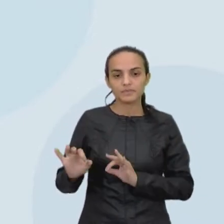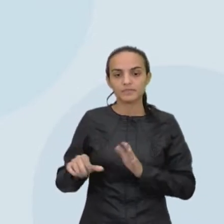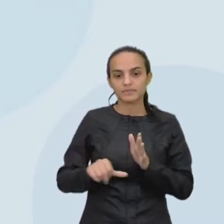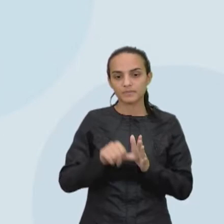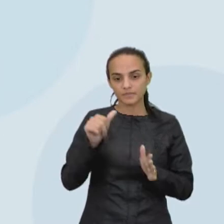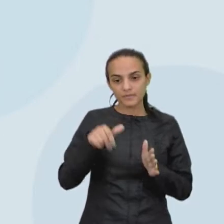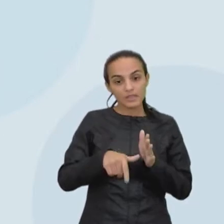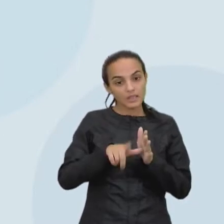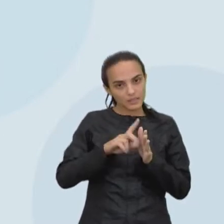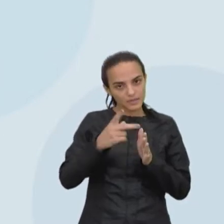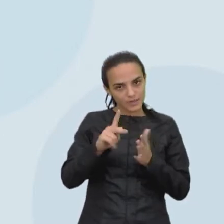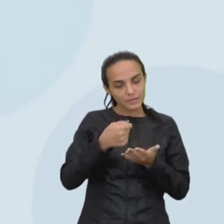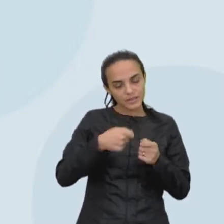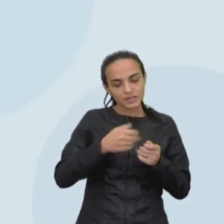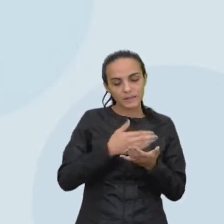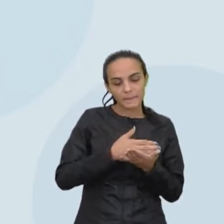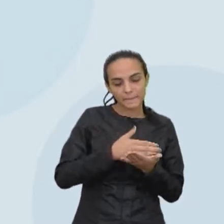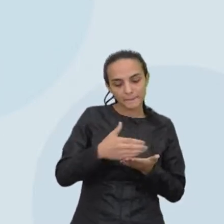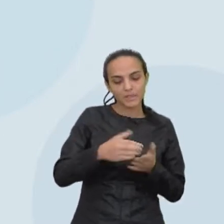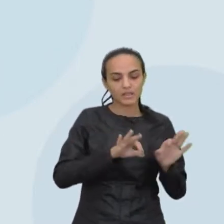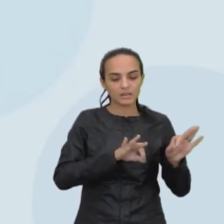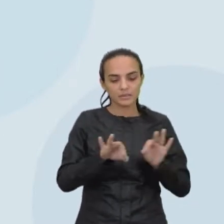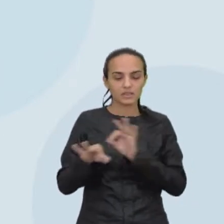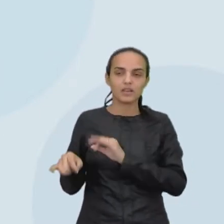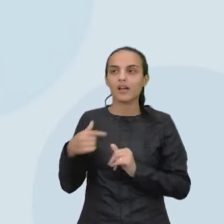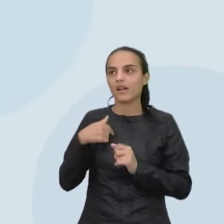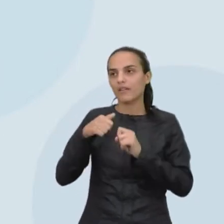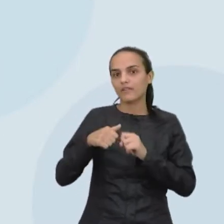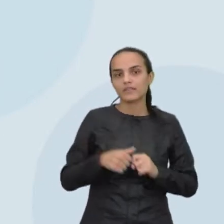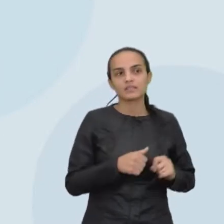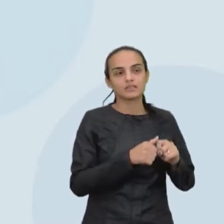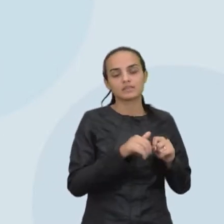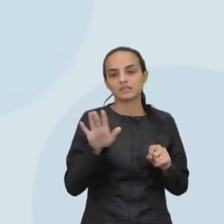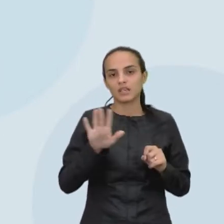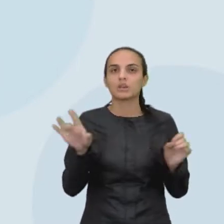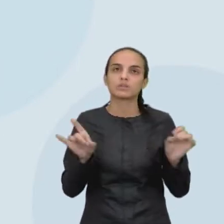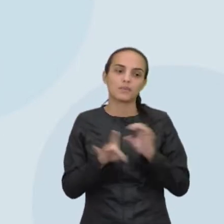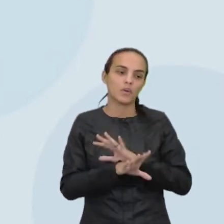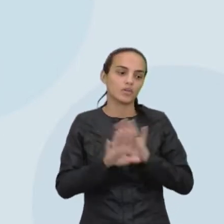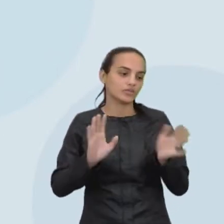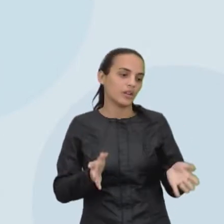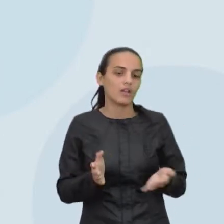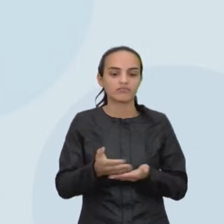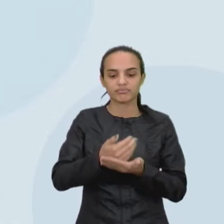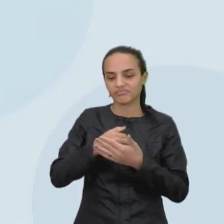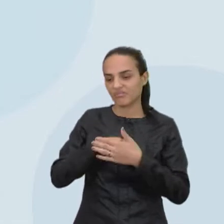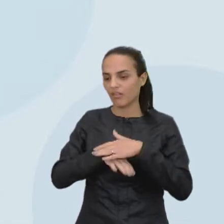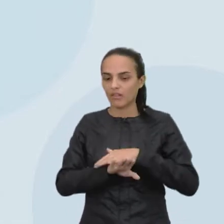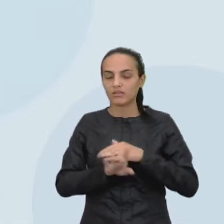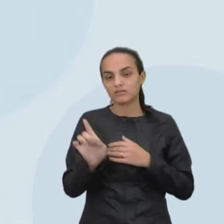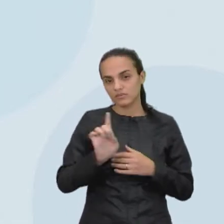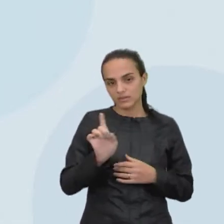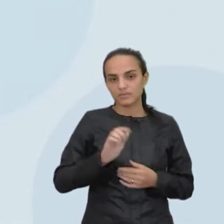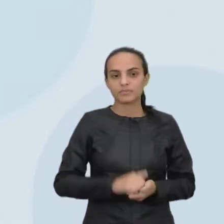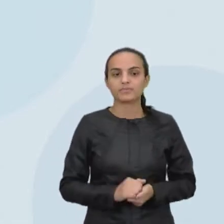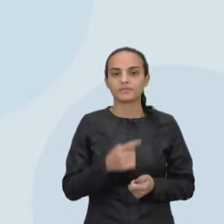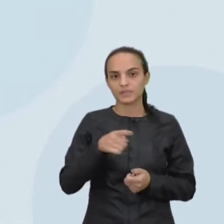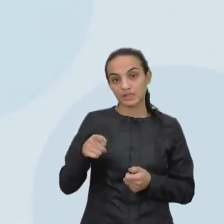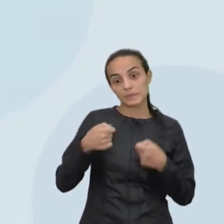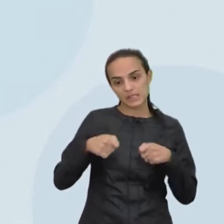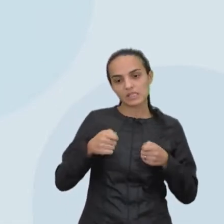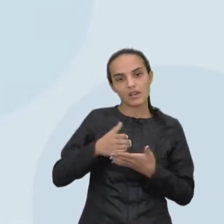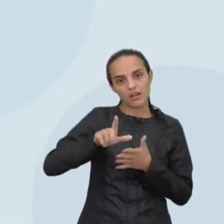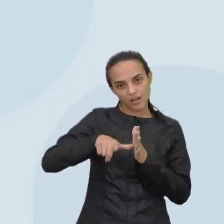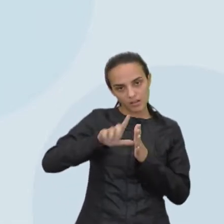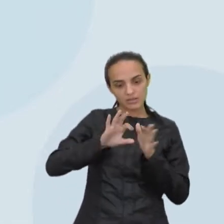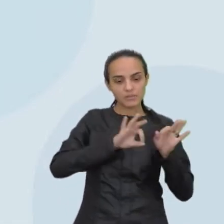antes de tudo, você tem que planejar. Pode sair, vou fazer tal coisa e pronto, sair catando de qualquer jeito. Não pode, tá? Então tem que ter um